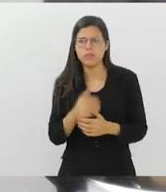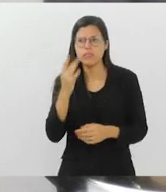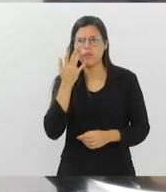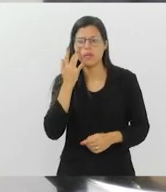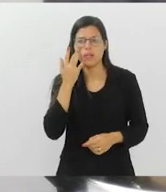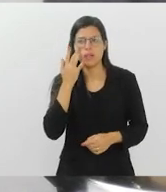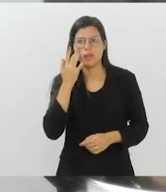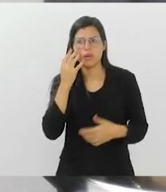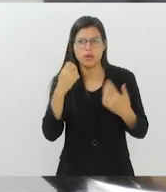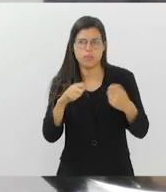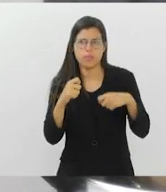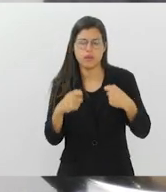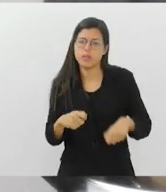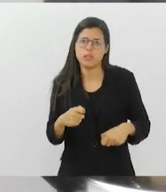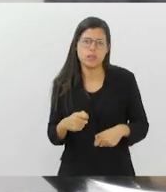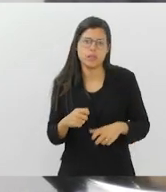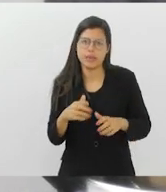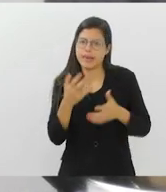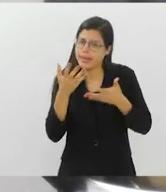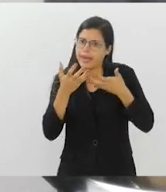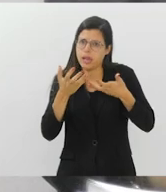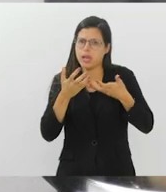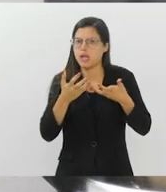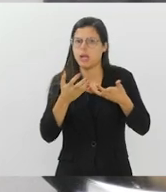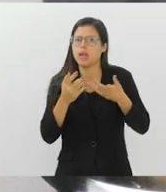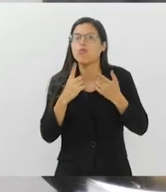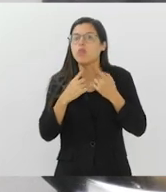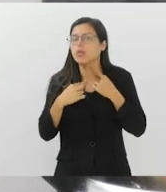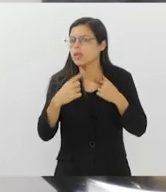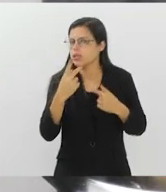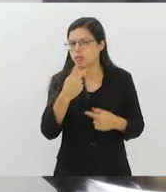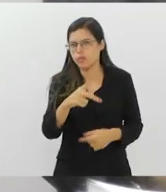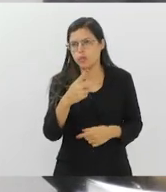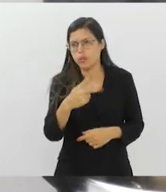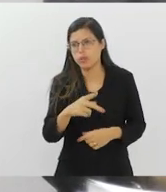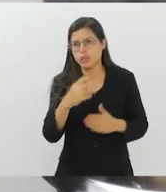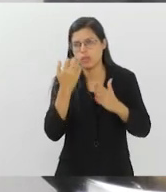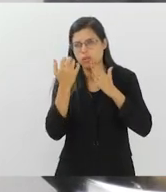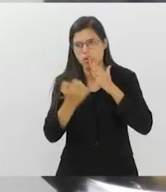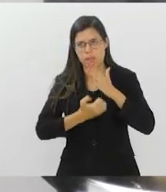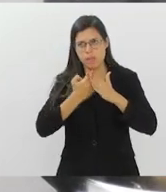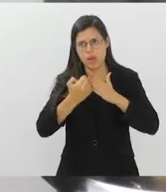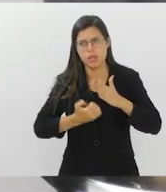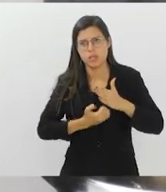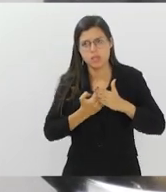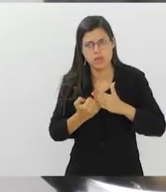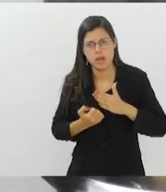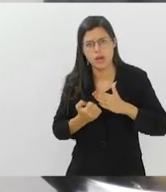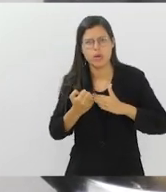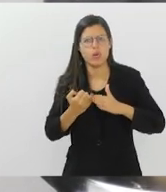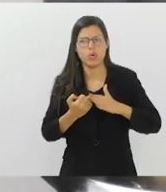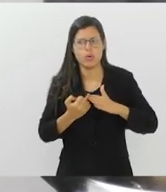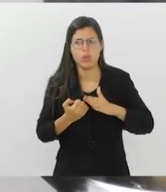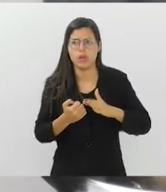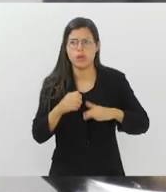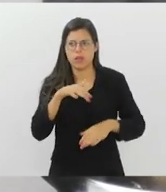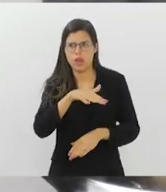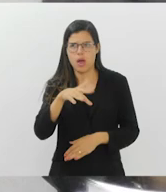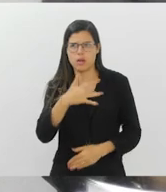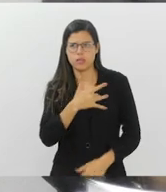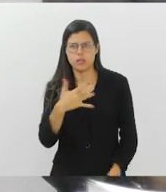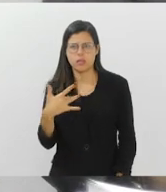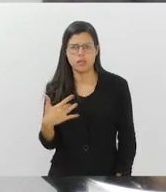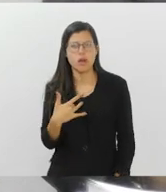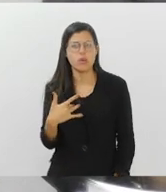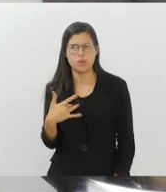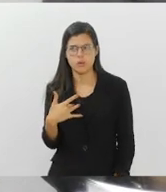depende da boa vontade realmente de vocês, que são empresários do setor da saúde